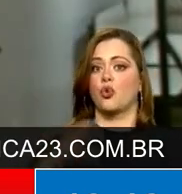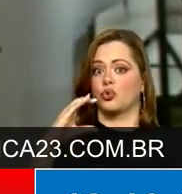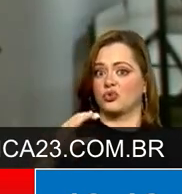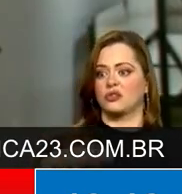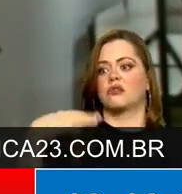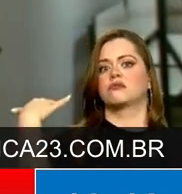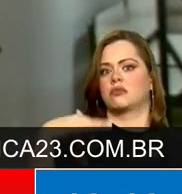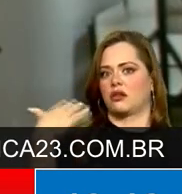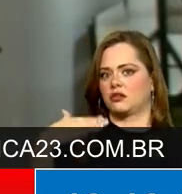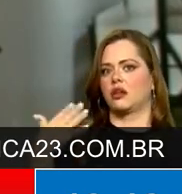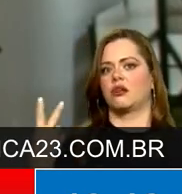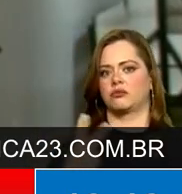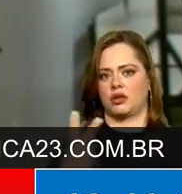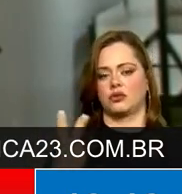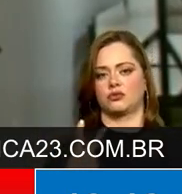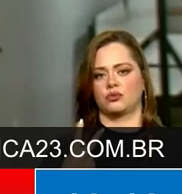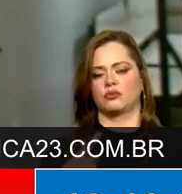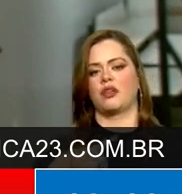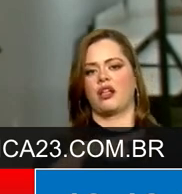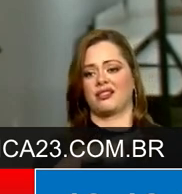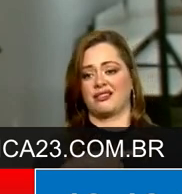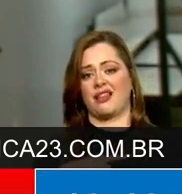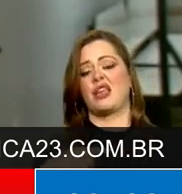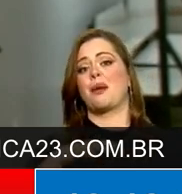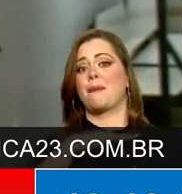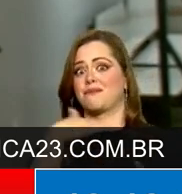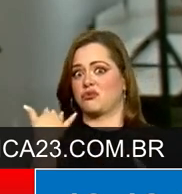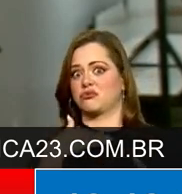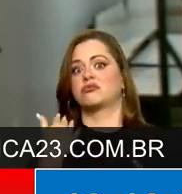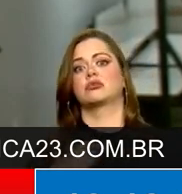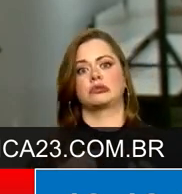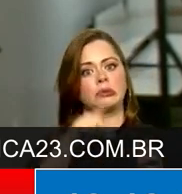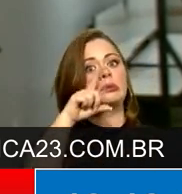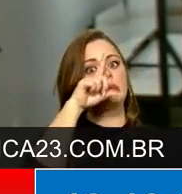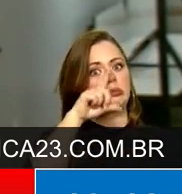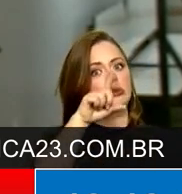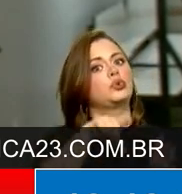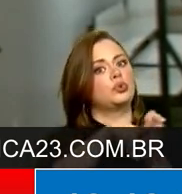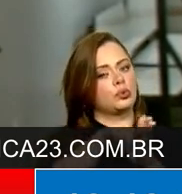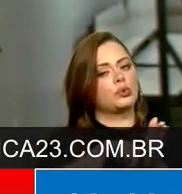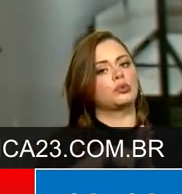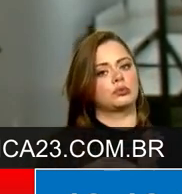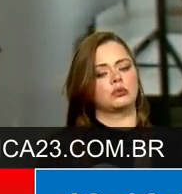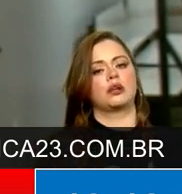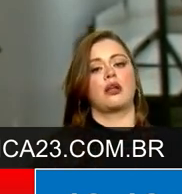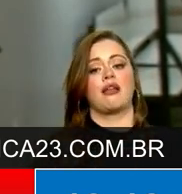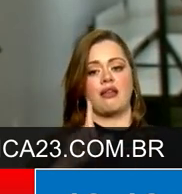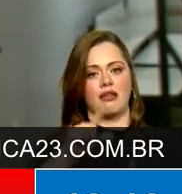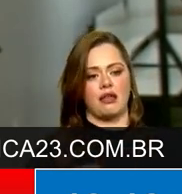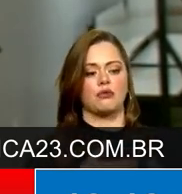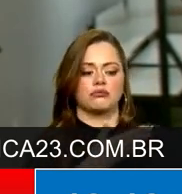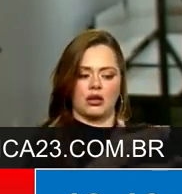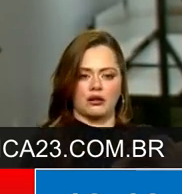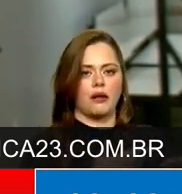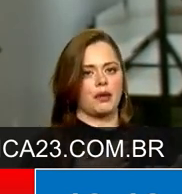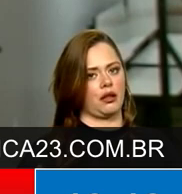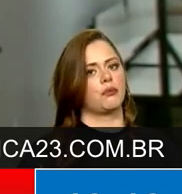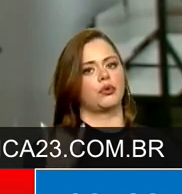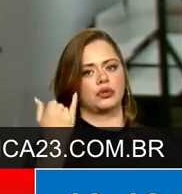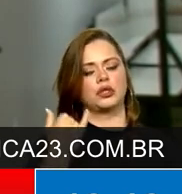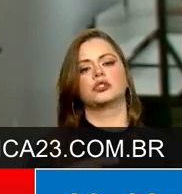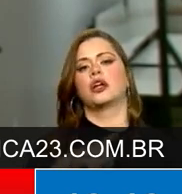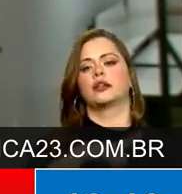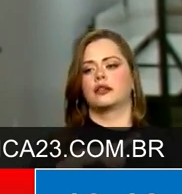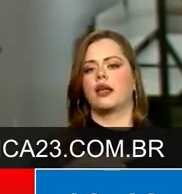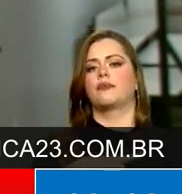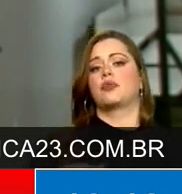as hepatites, atinge o fígado e tem risco de morte. Por isso, o diagnóstico e o tratamento são fundamentais. Mas tem também as